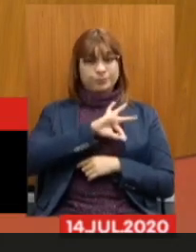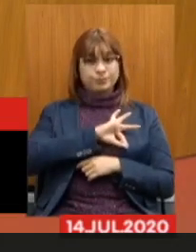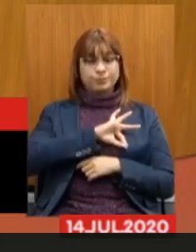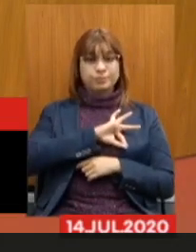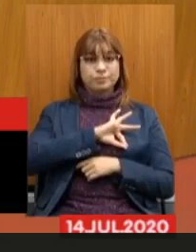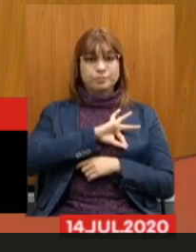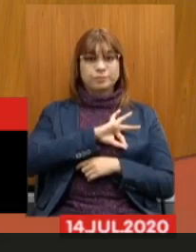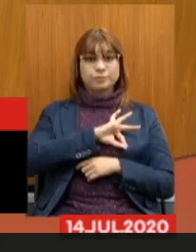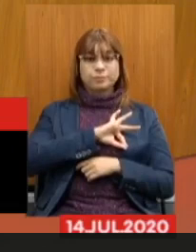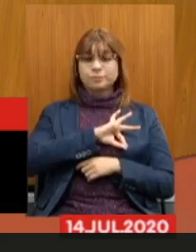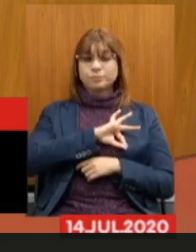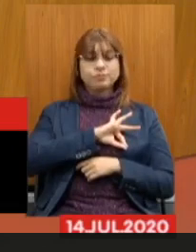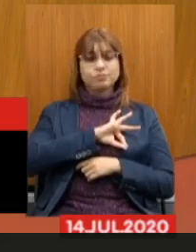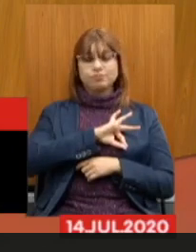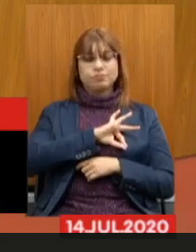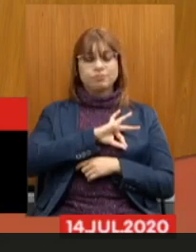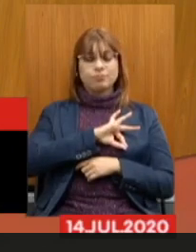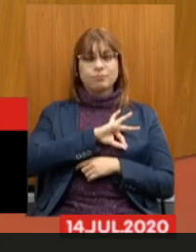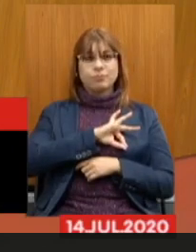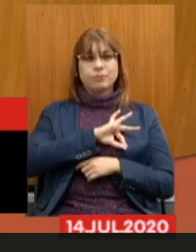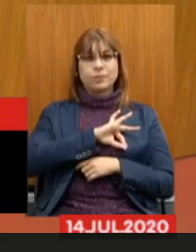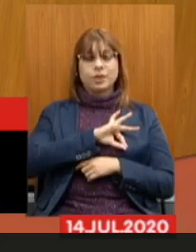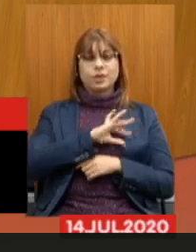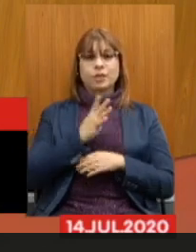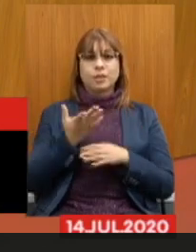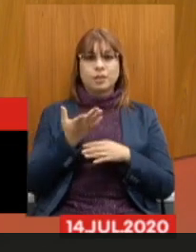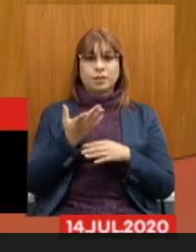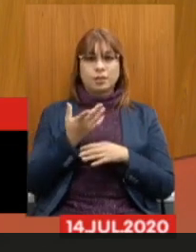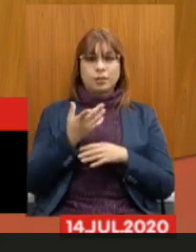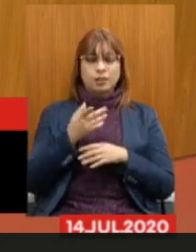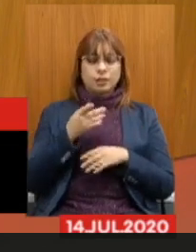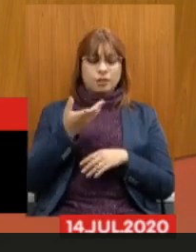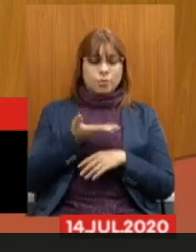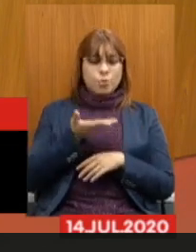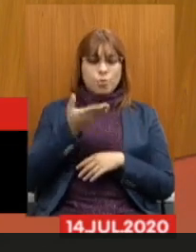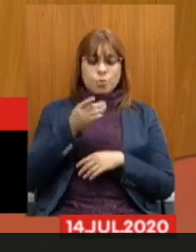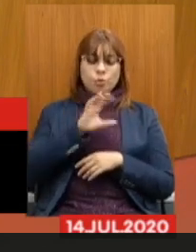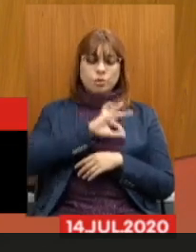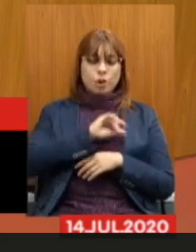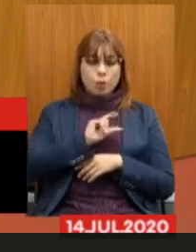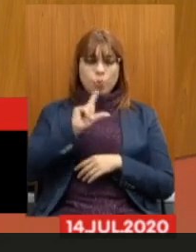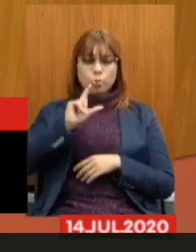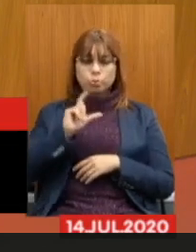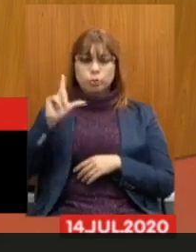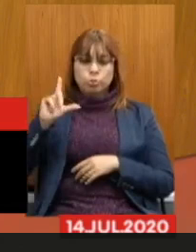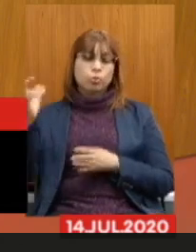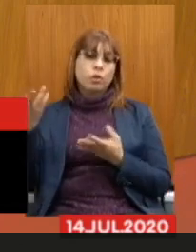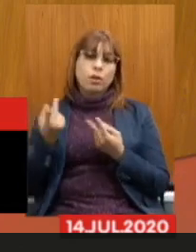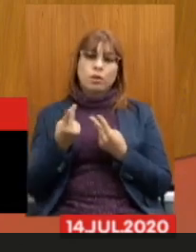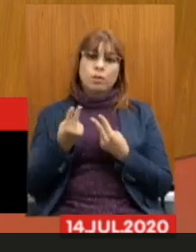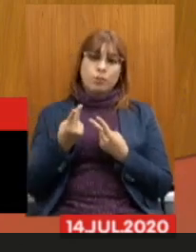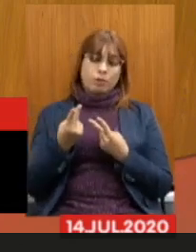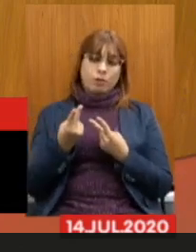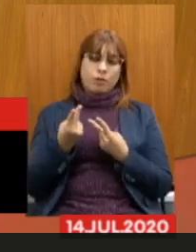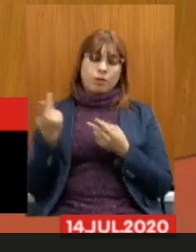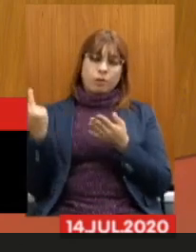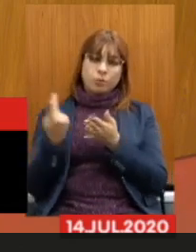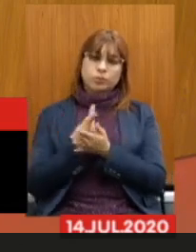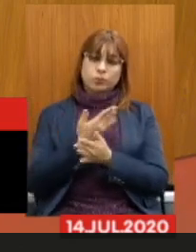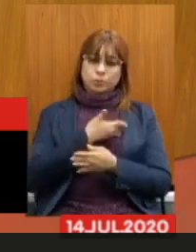não acompanharam os salários, por exemplo, a reajuste deles, que o governo federal promoveu.